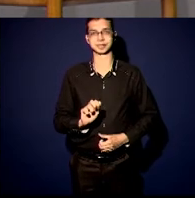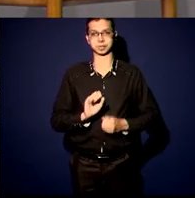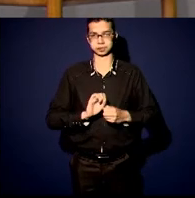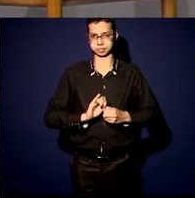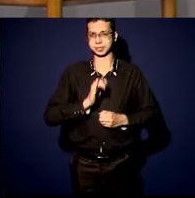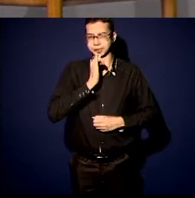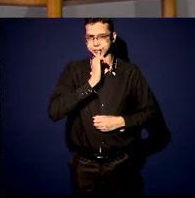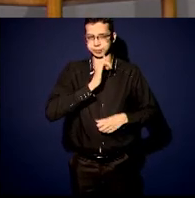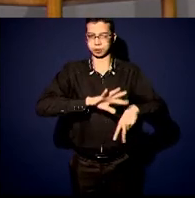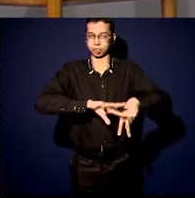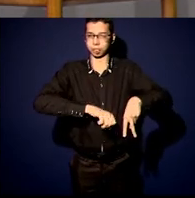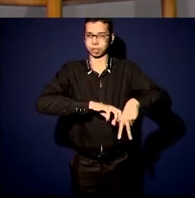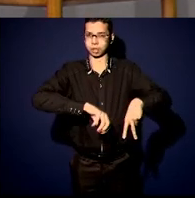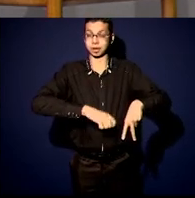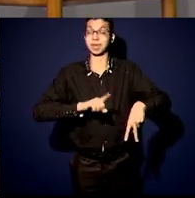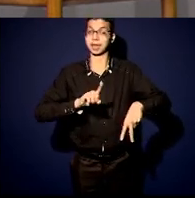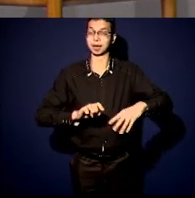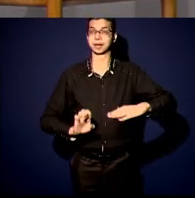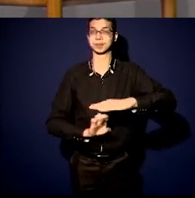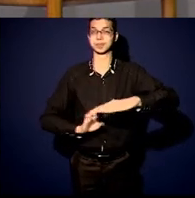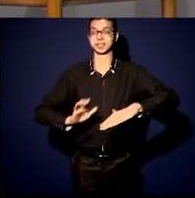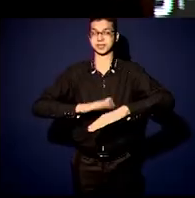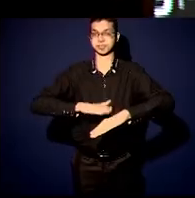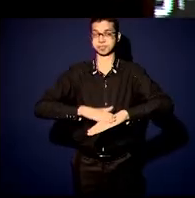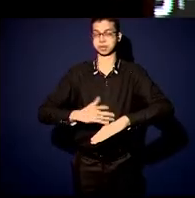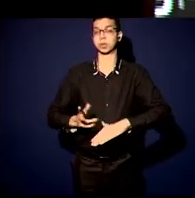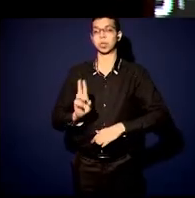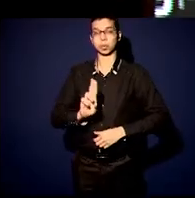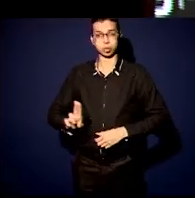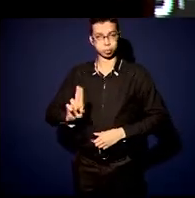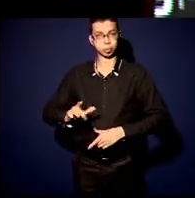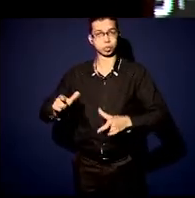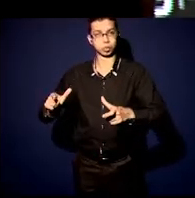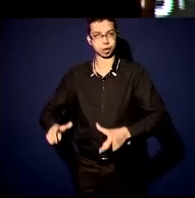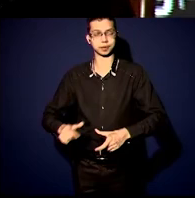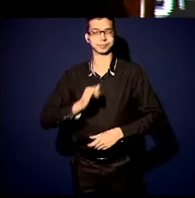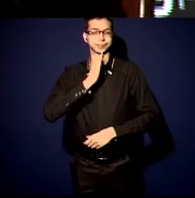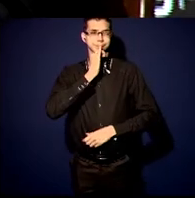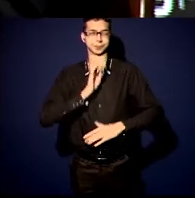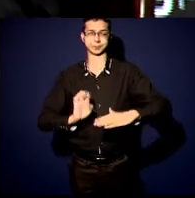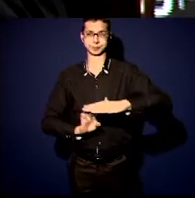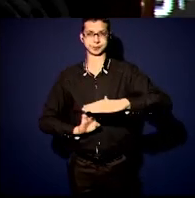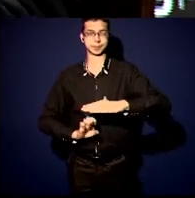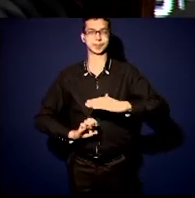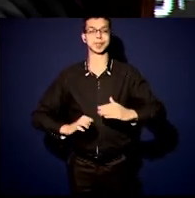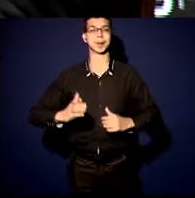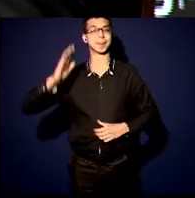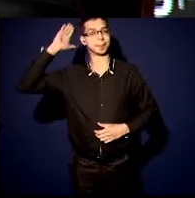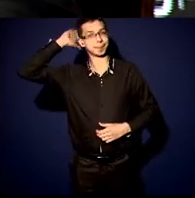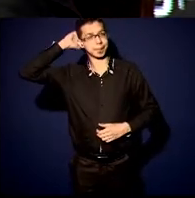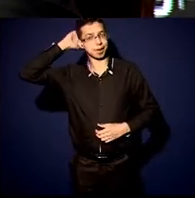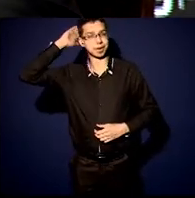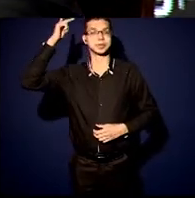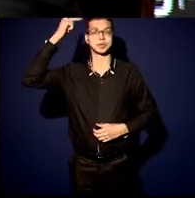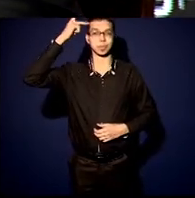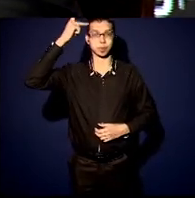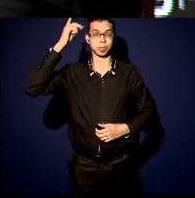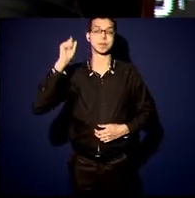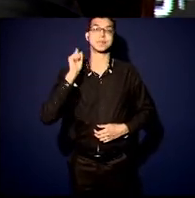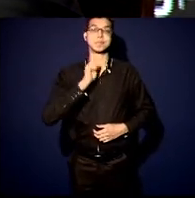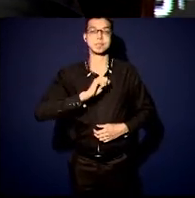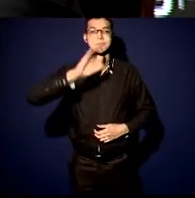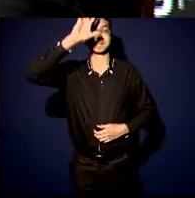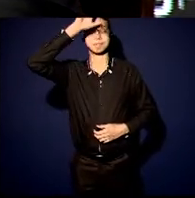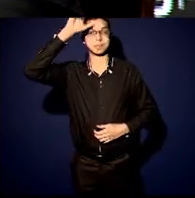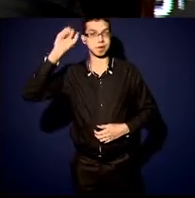que operam em São Paulo parar no Mato Grosso Brasília Minas e opera